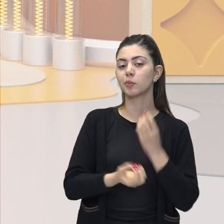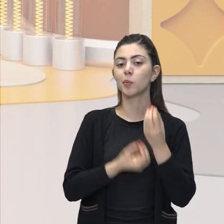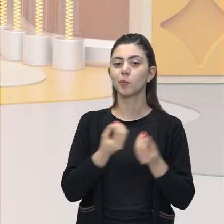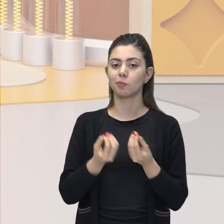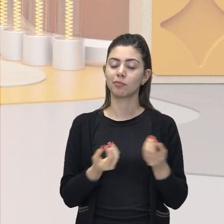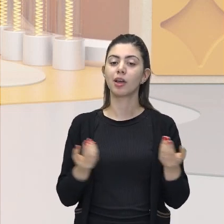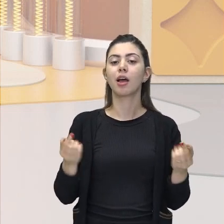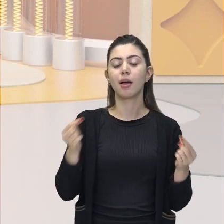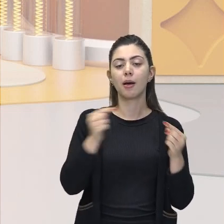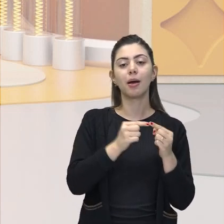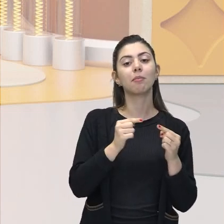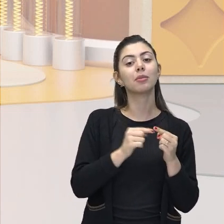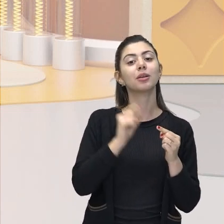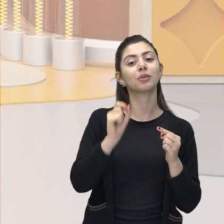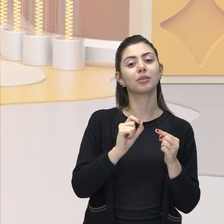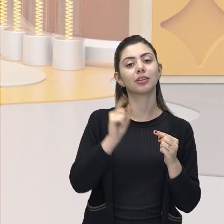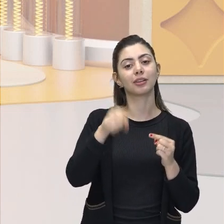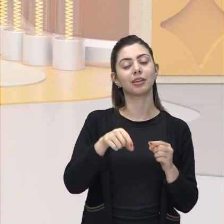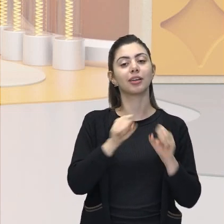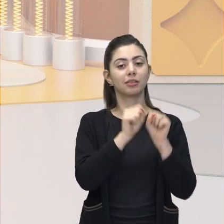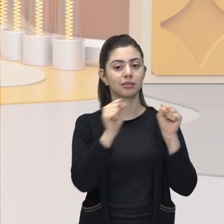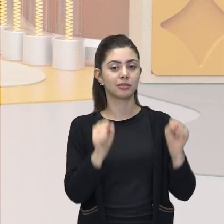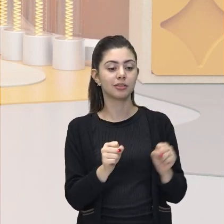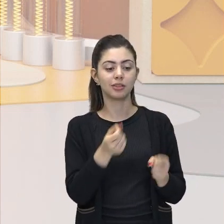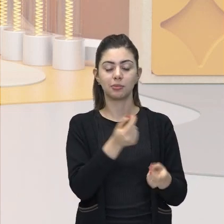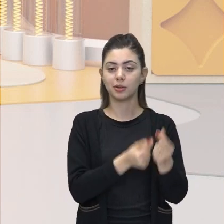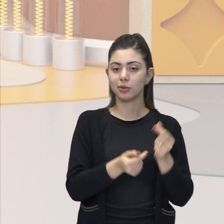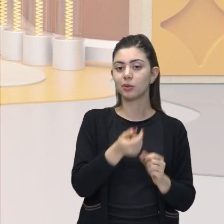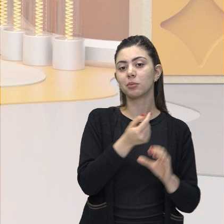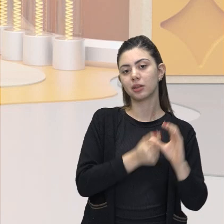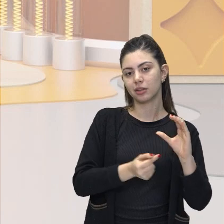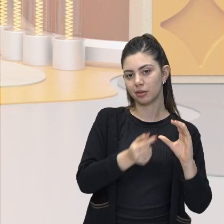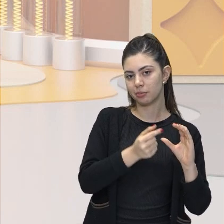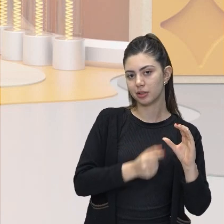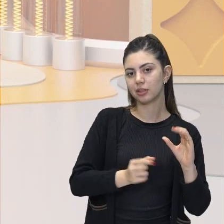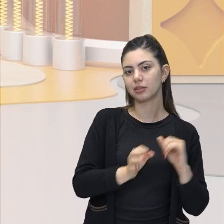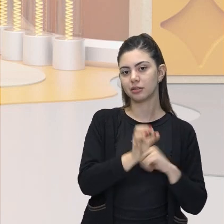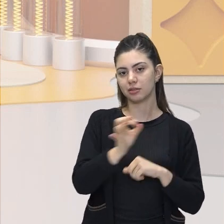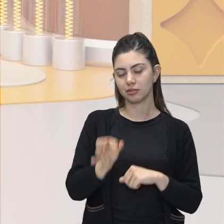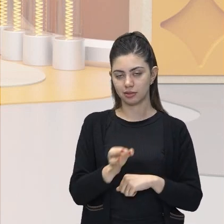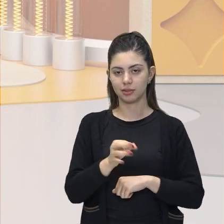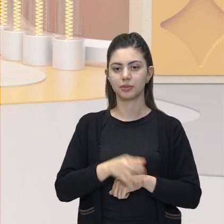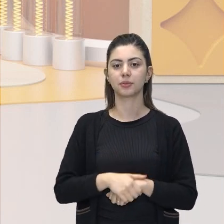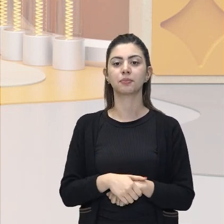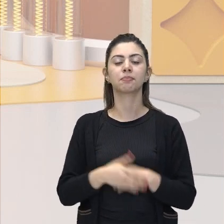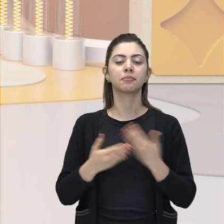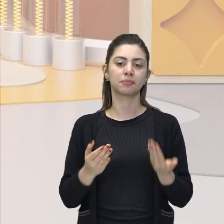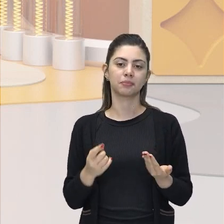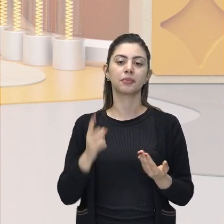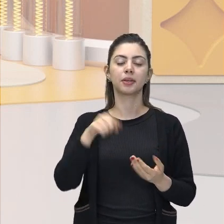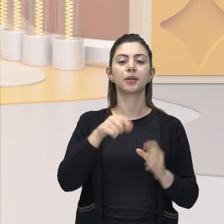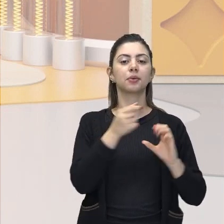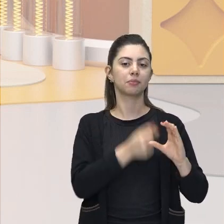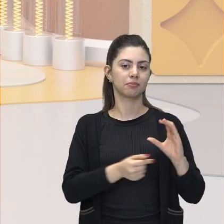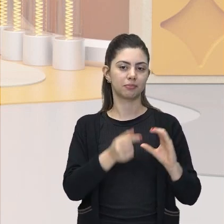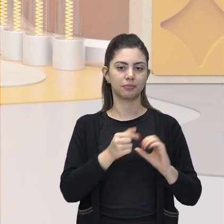está pautada nesse modelo de produção econômica, tá certo? Nesse sistema econômico que nós chamamos de